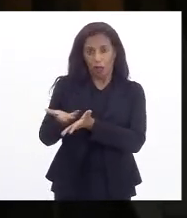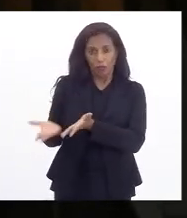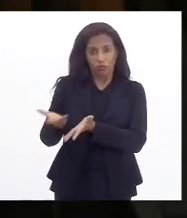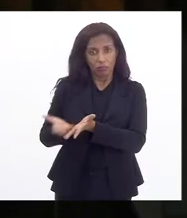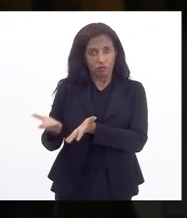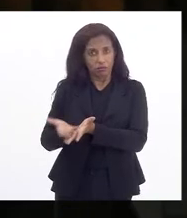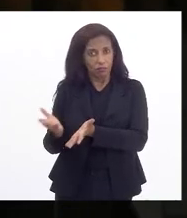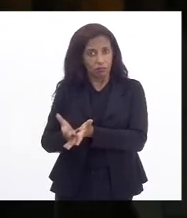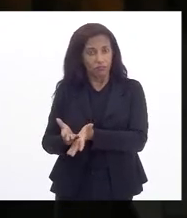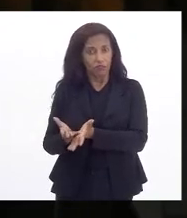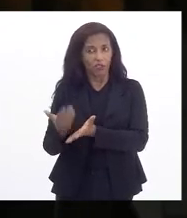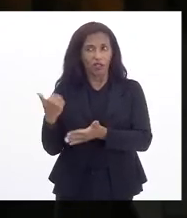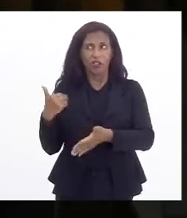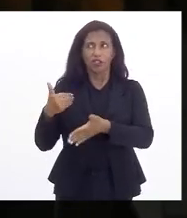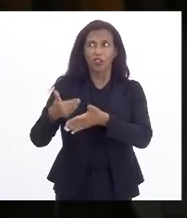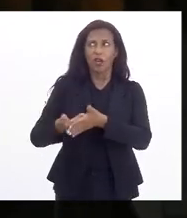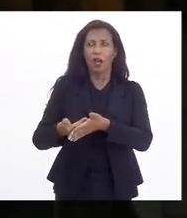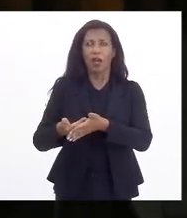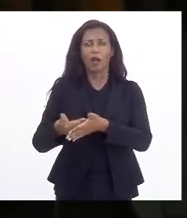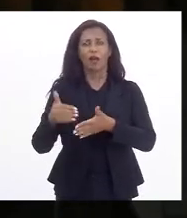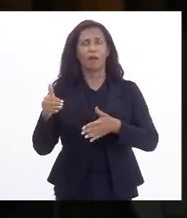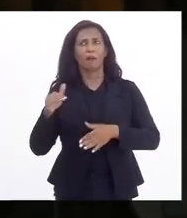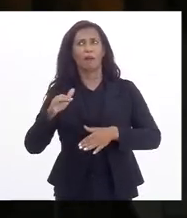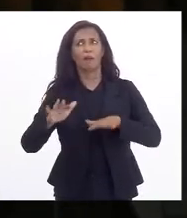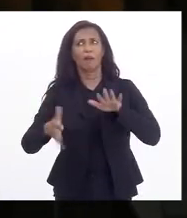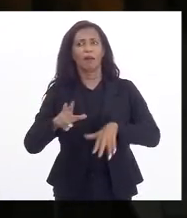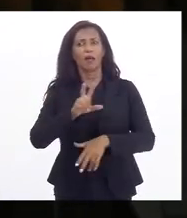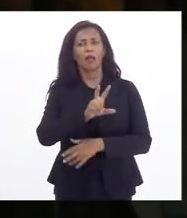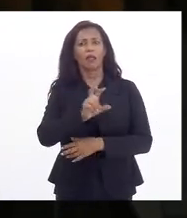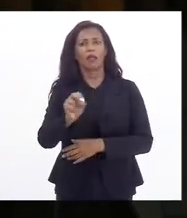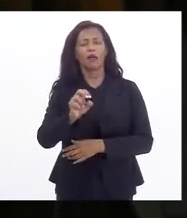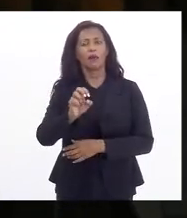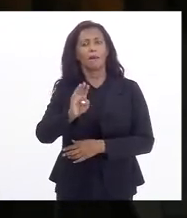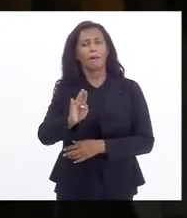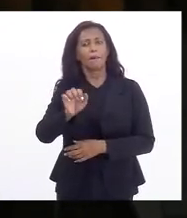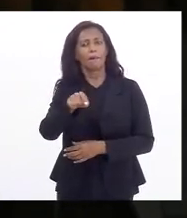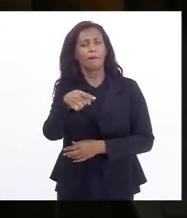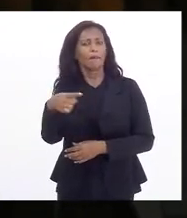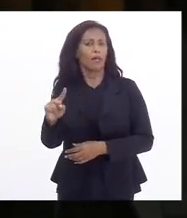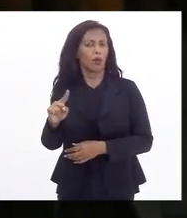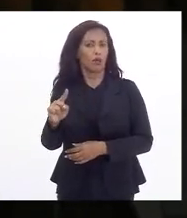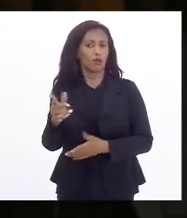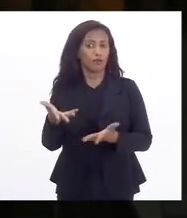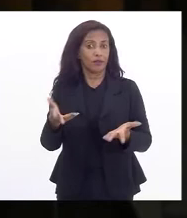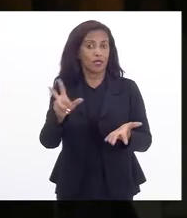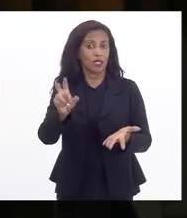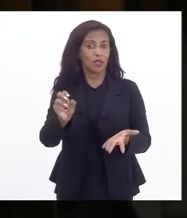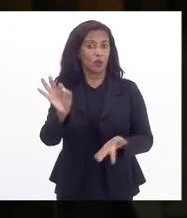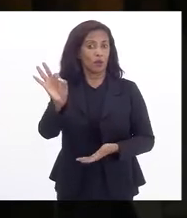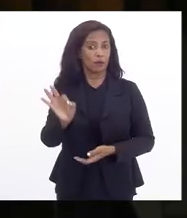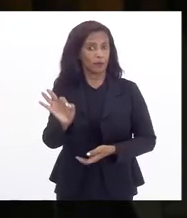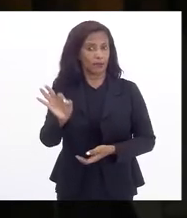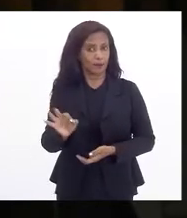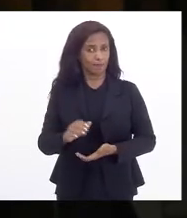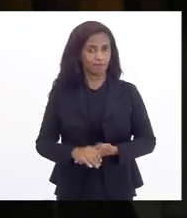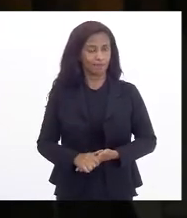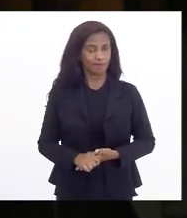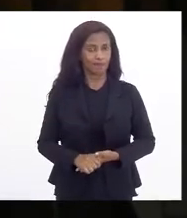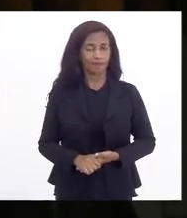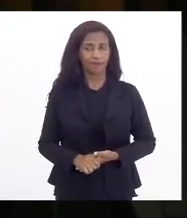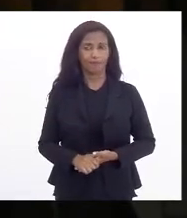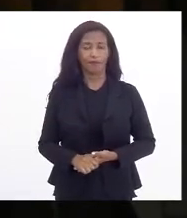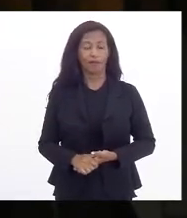dedutíveis chegaram a 500 bilhões Isto é 50 por cento